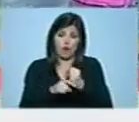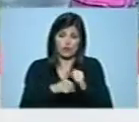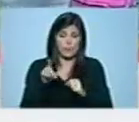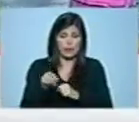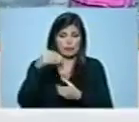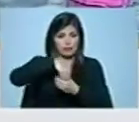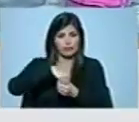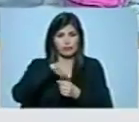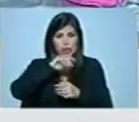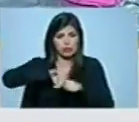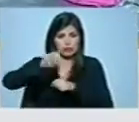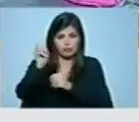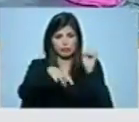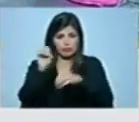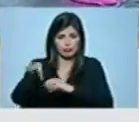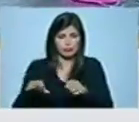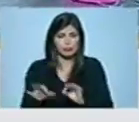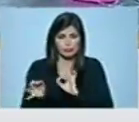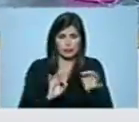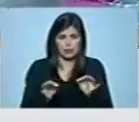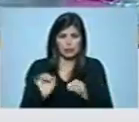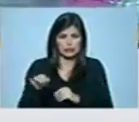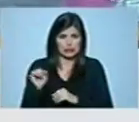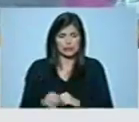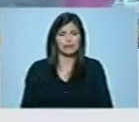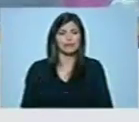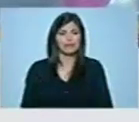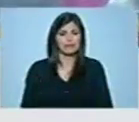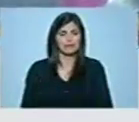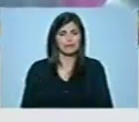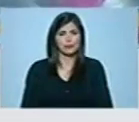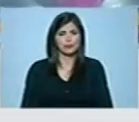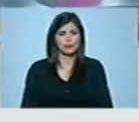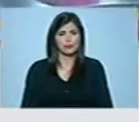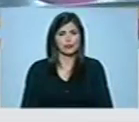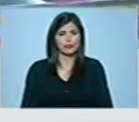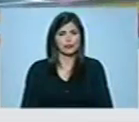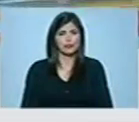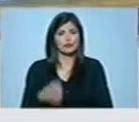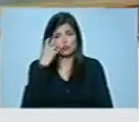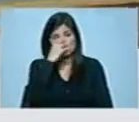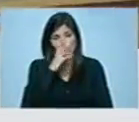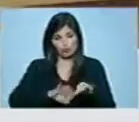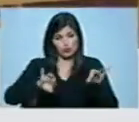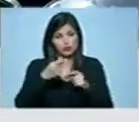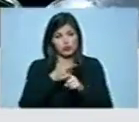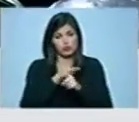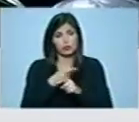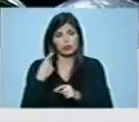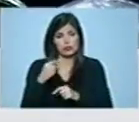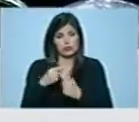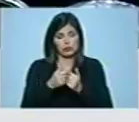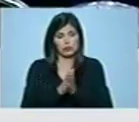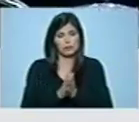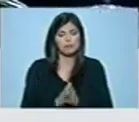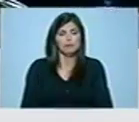começar a desmanchar. Sim, por favor. queremos. Se não sei como, minha querida amiga. Então é assim, tem aqui os enchidos, tem aqui a farinheira.